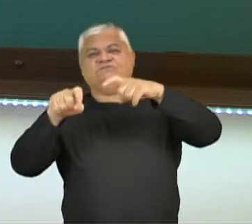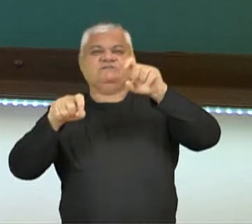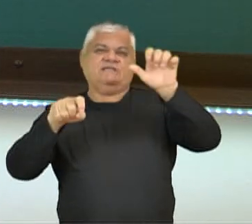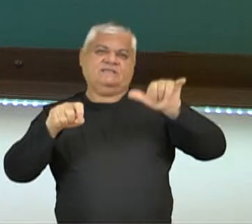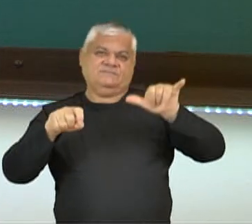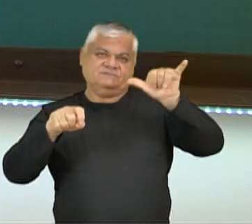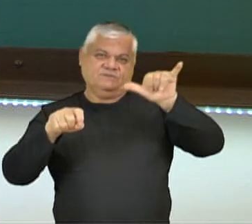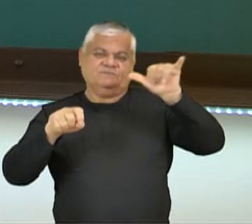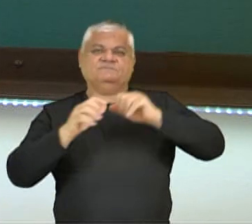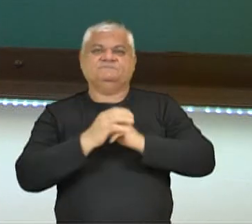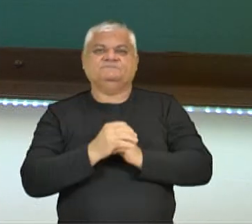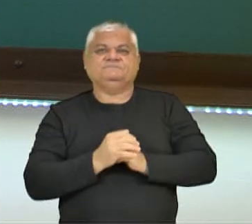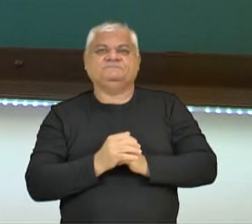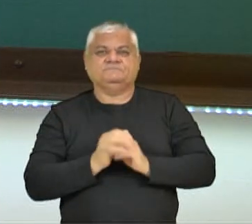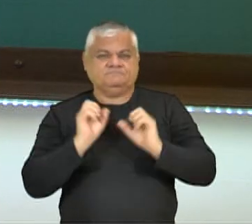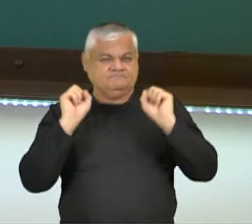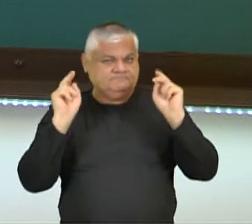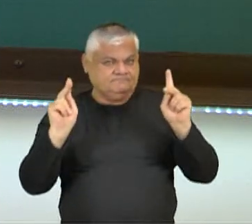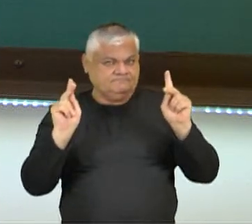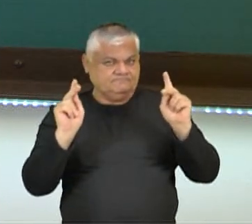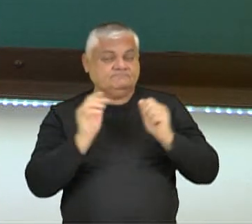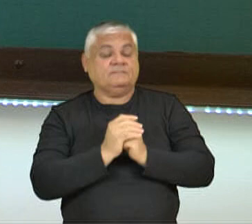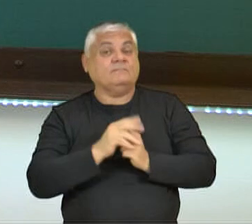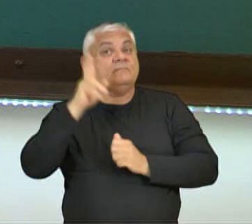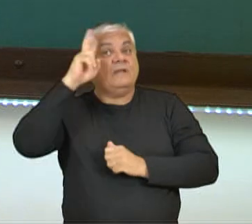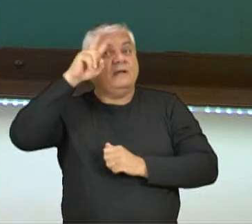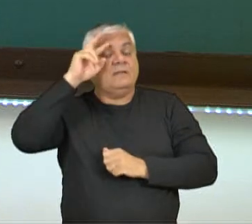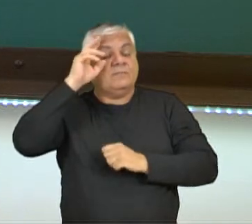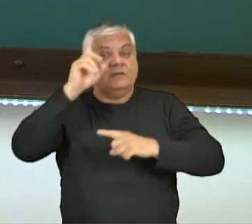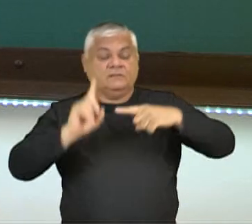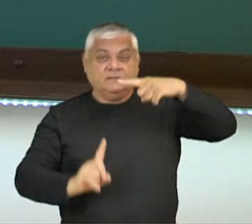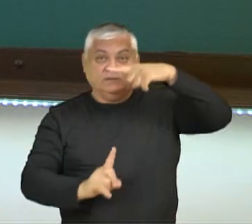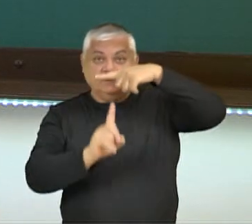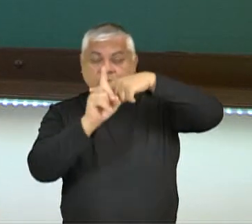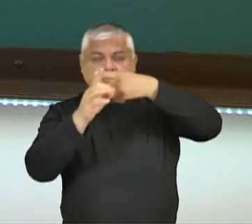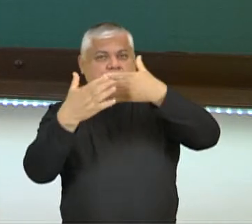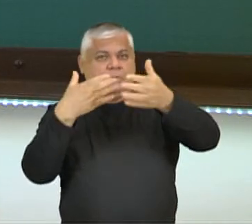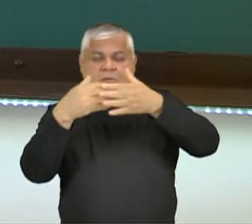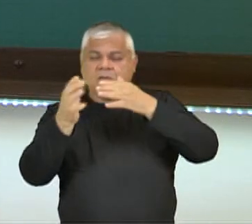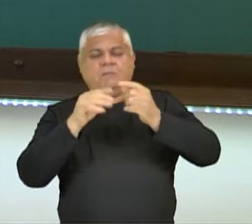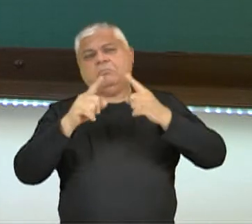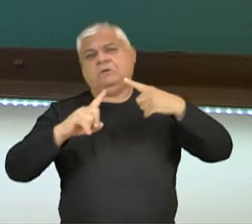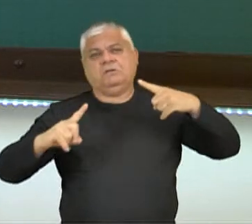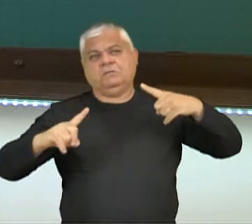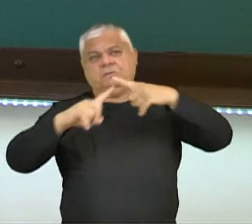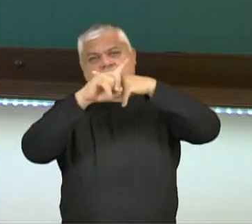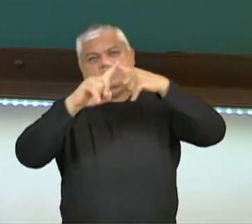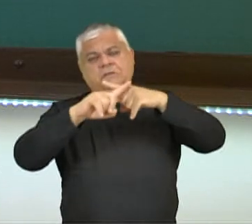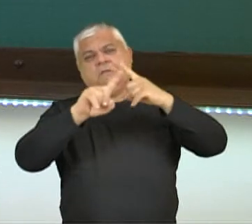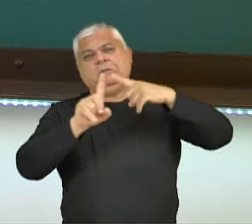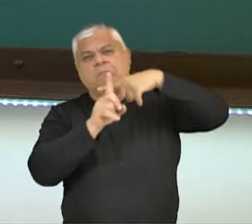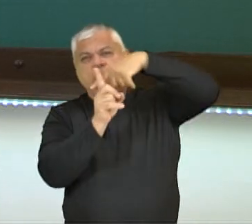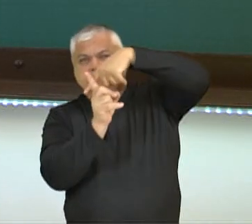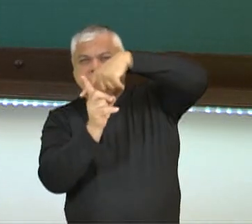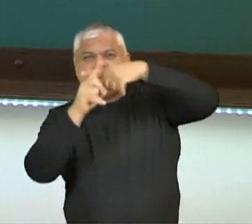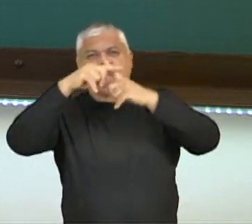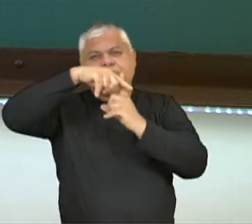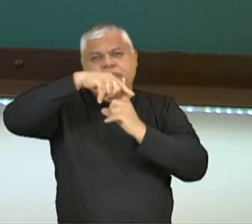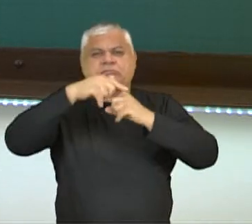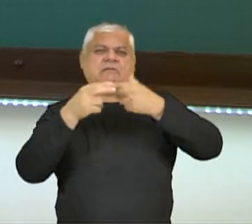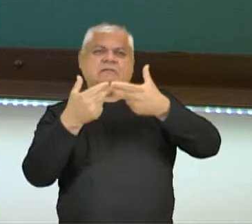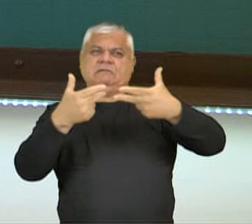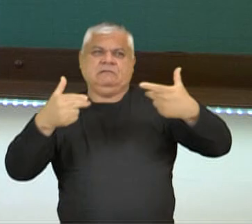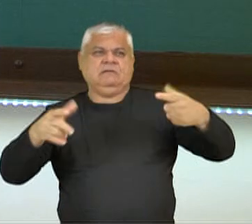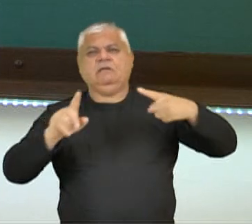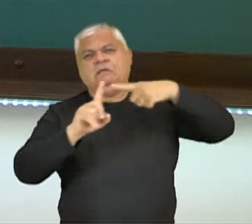e Y, ok? Lembrando que esse encontro aqui pode ter qualquer inclinação. Aqui tá bem bonitinho o X, né? Mas poderia ser